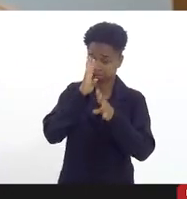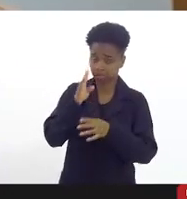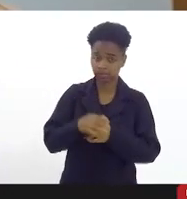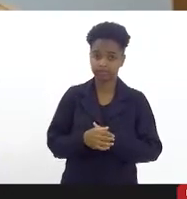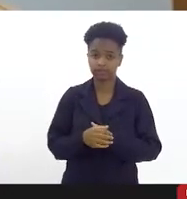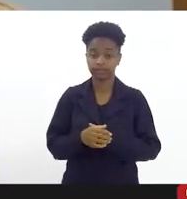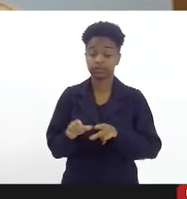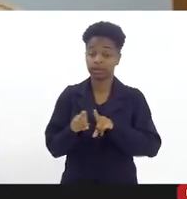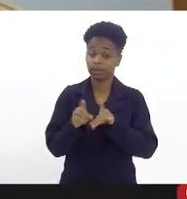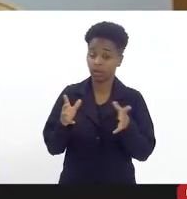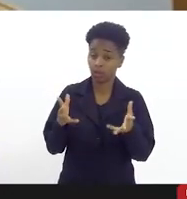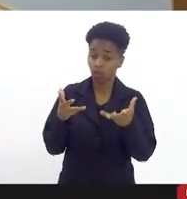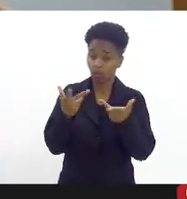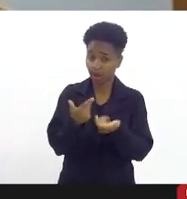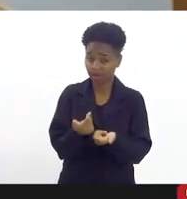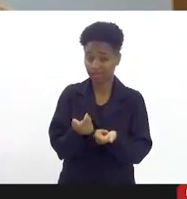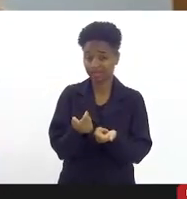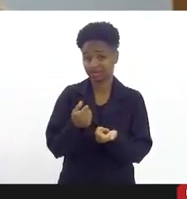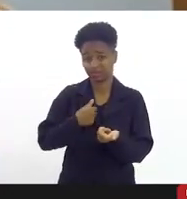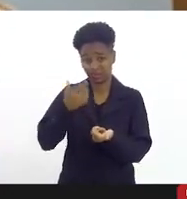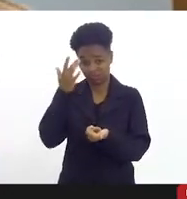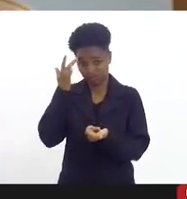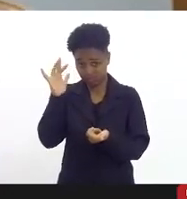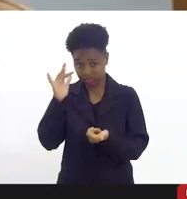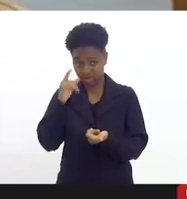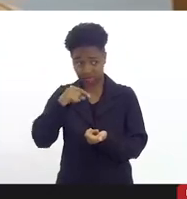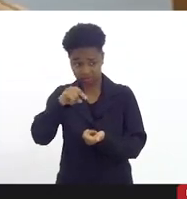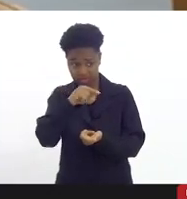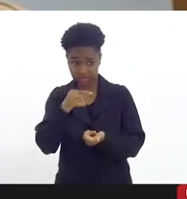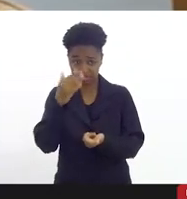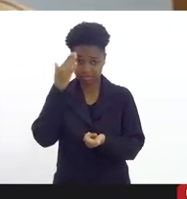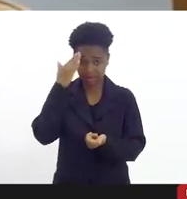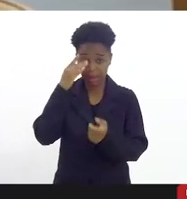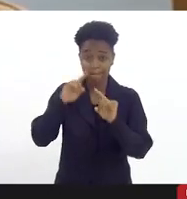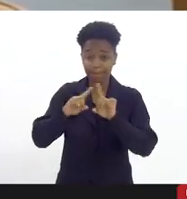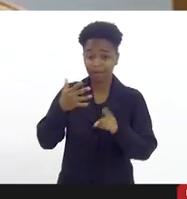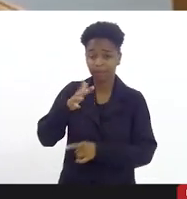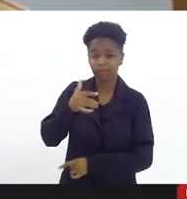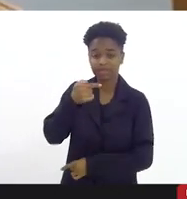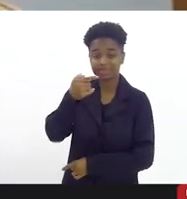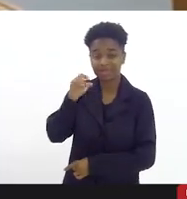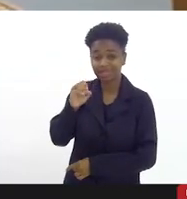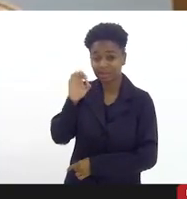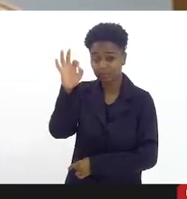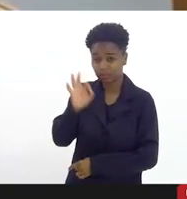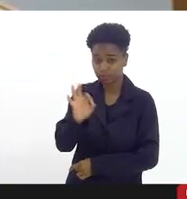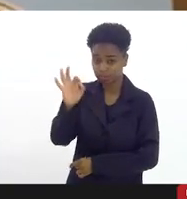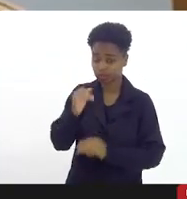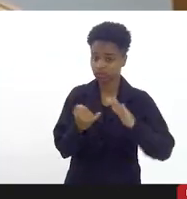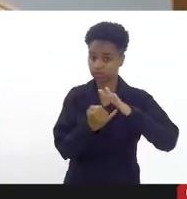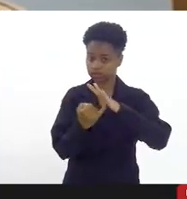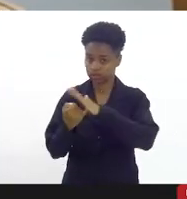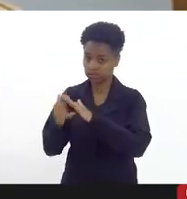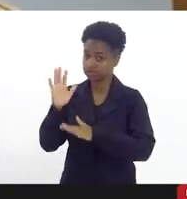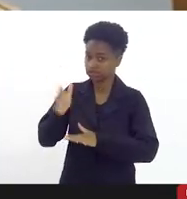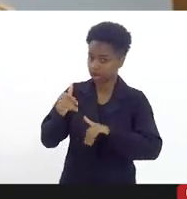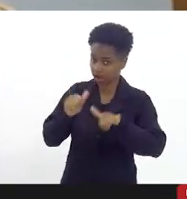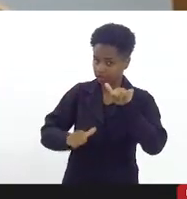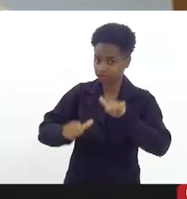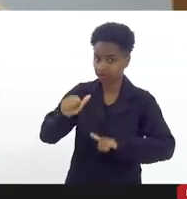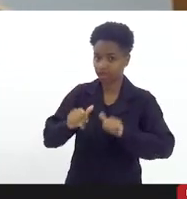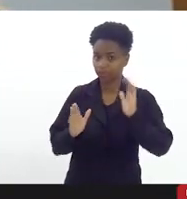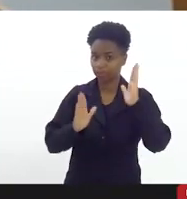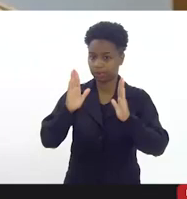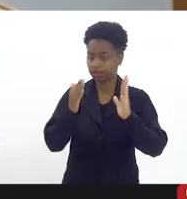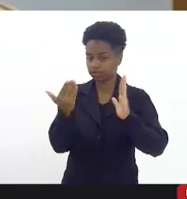a qualidade eu não sei se você sabe mas próximo de 70% das instituições avaliadas no período